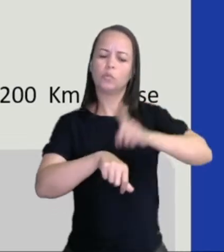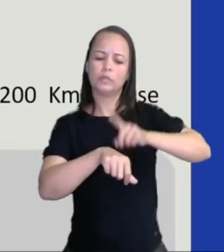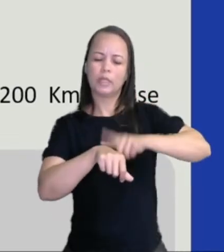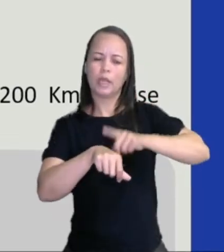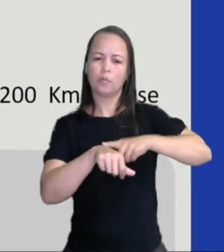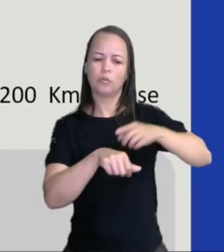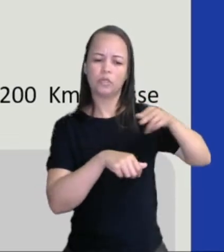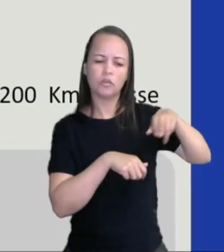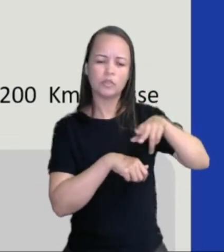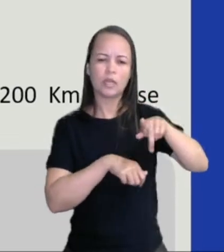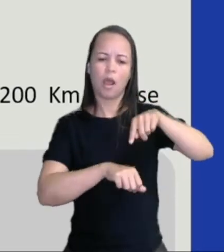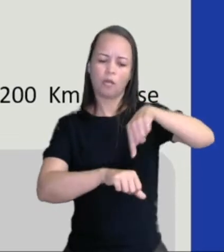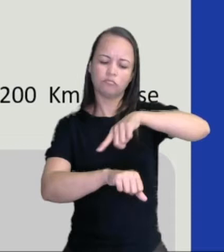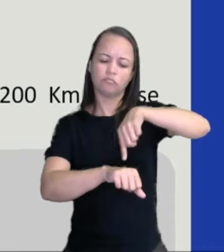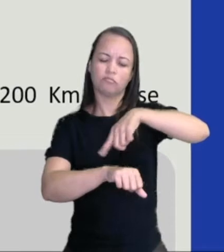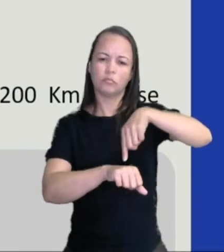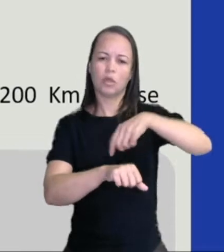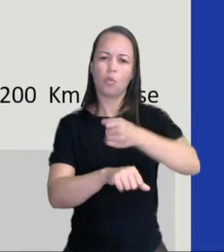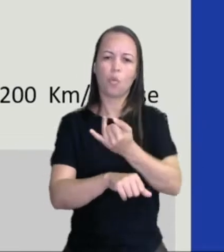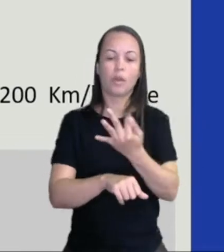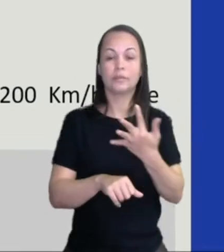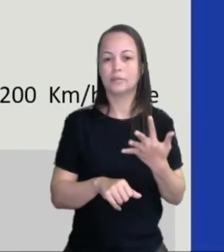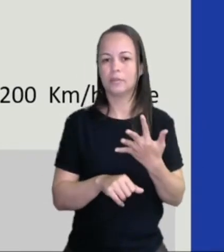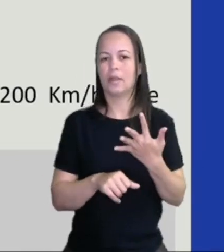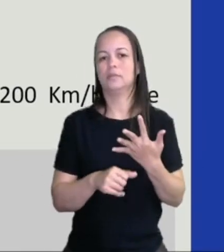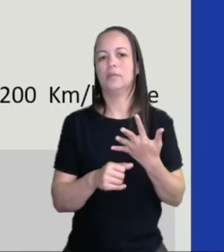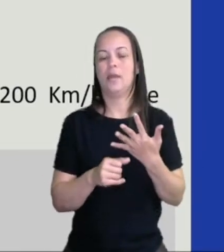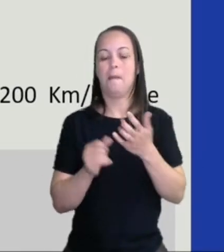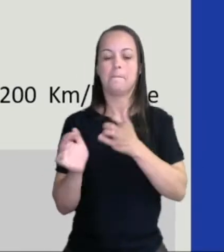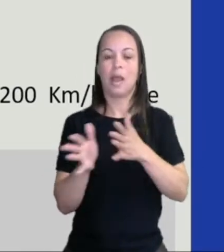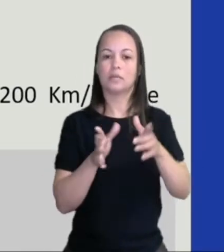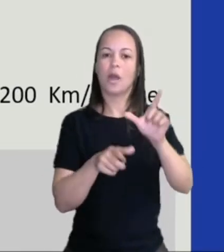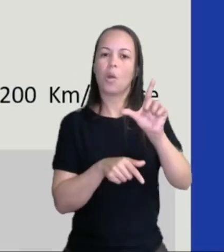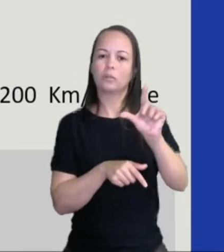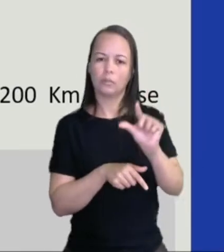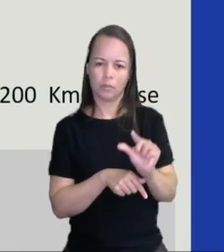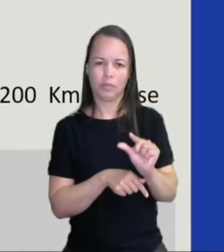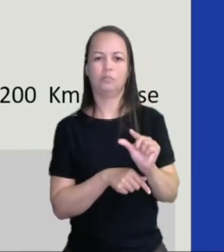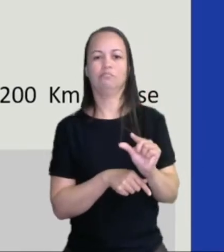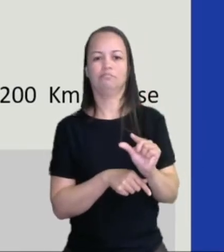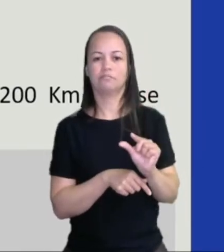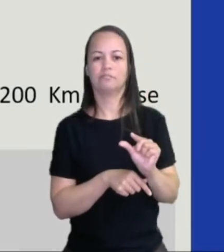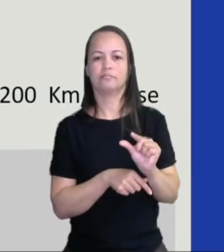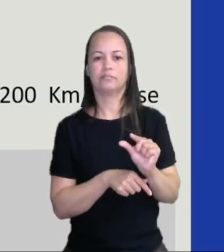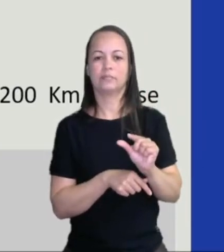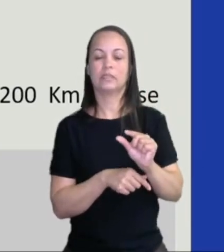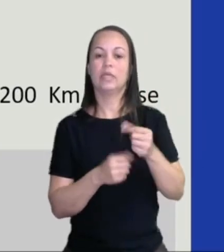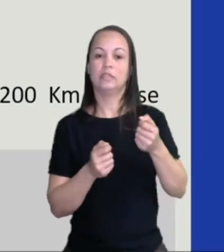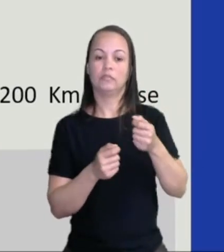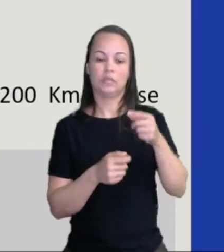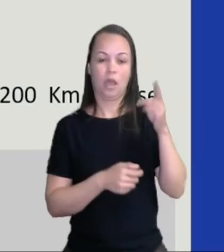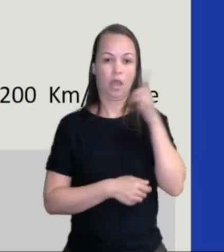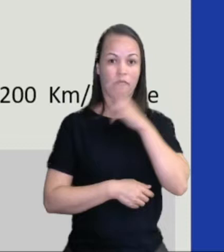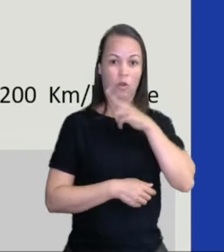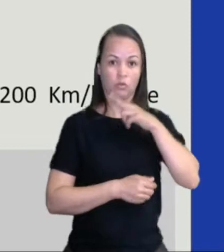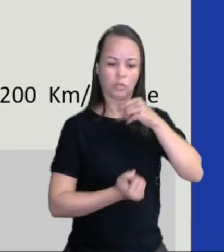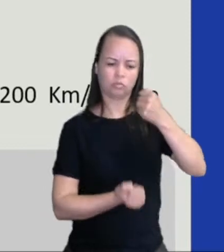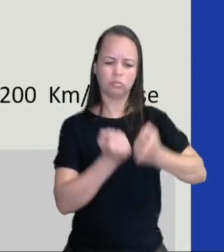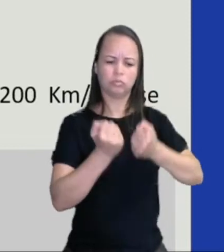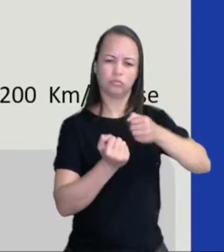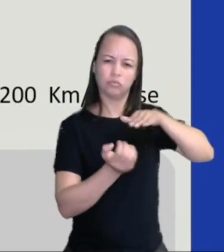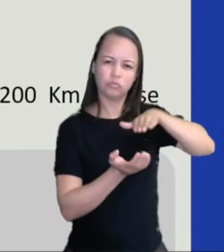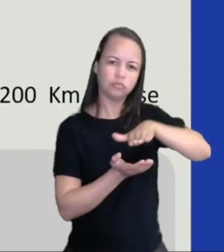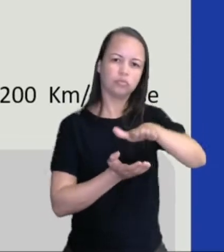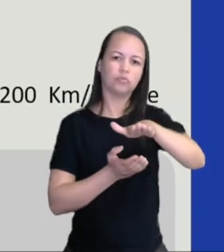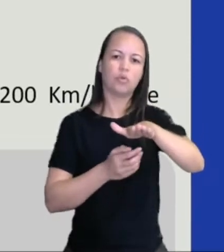para percorrer lá a mesma quantidade, ele agora passa a diminuir. Então, se você aumenta a velocidade, você